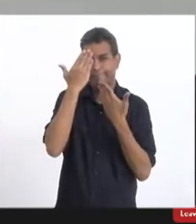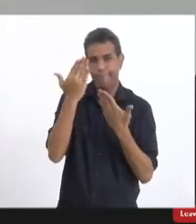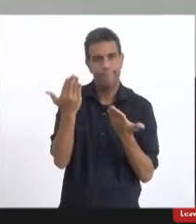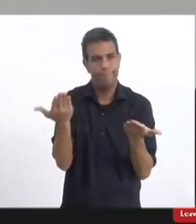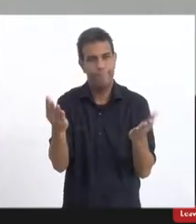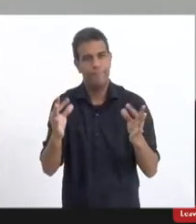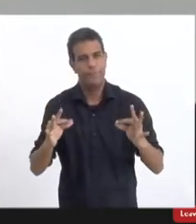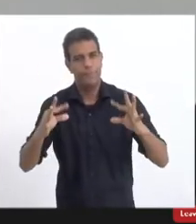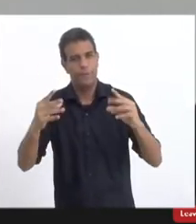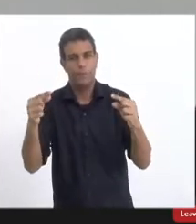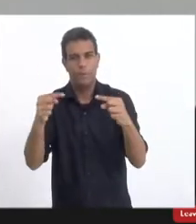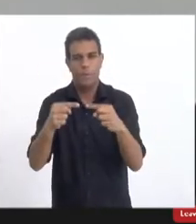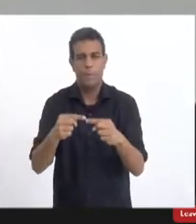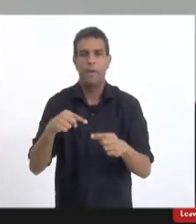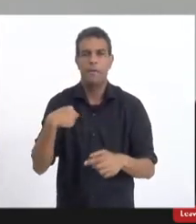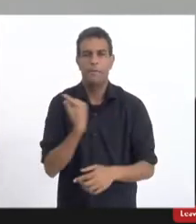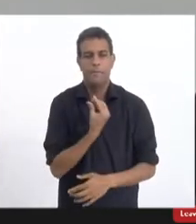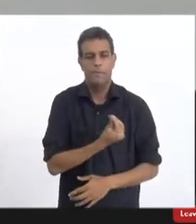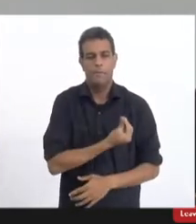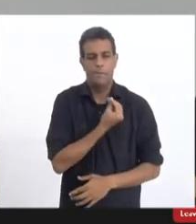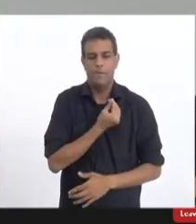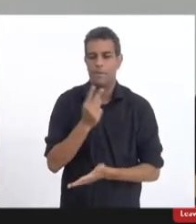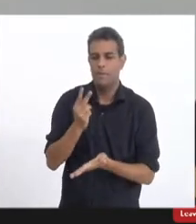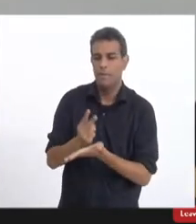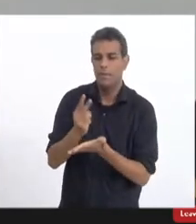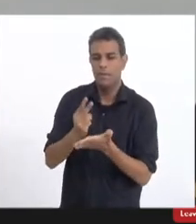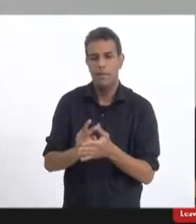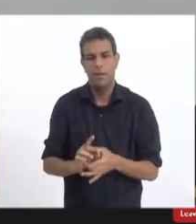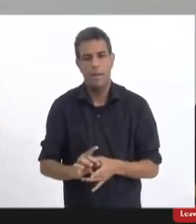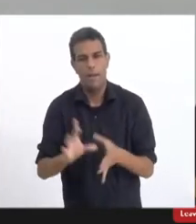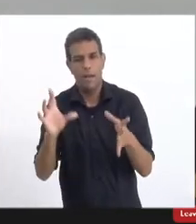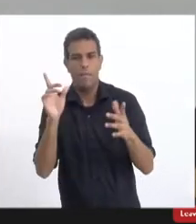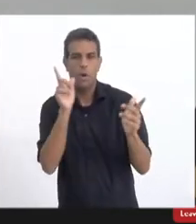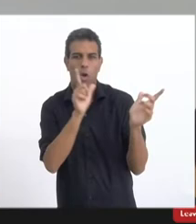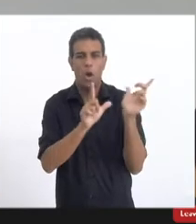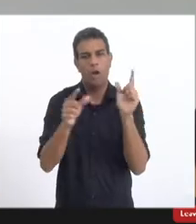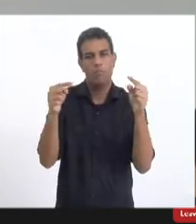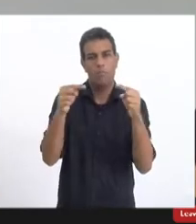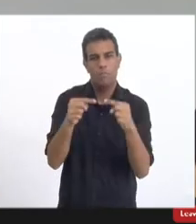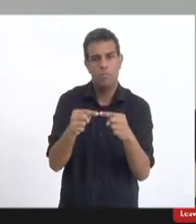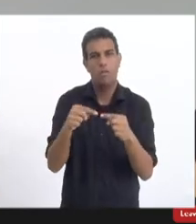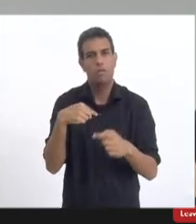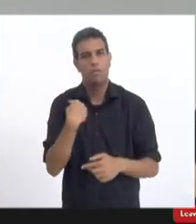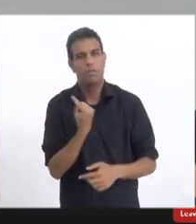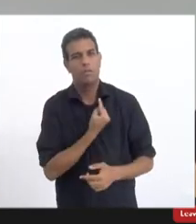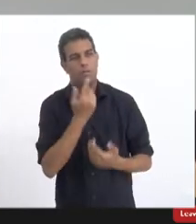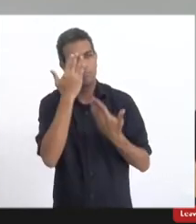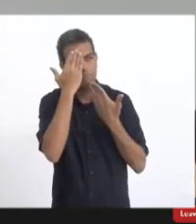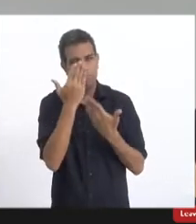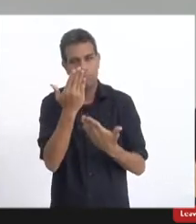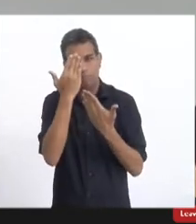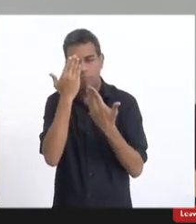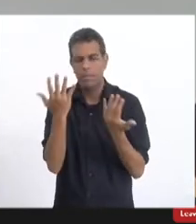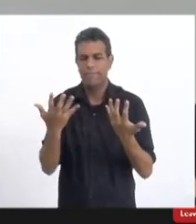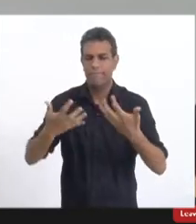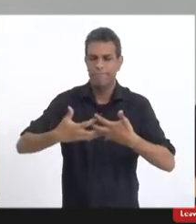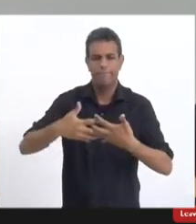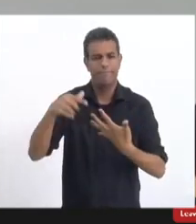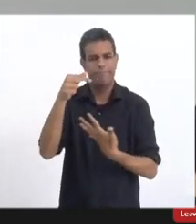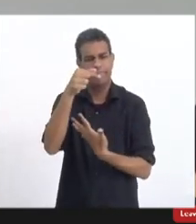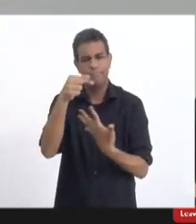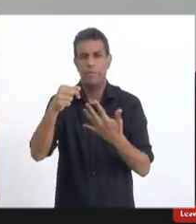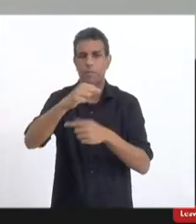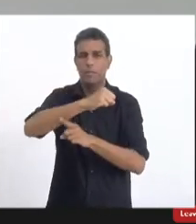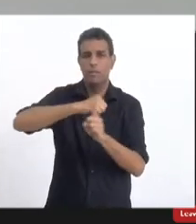nosso agradecimento por estarem sempre abertos, sempre atentos, né, às nossas solicitações, às nossas demandas, à